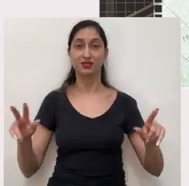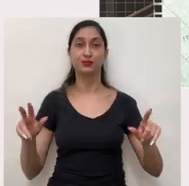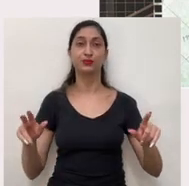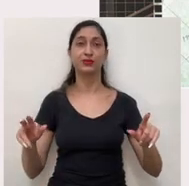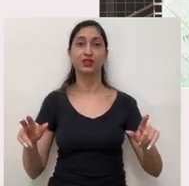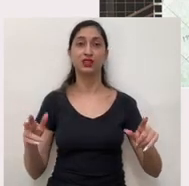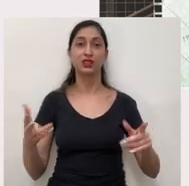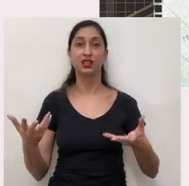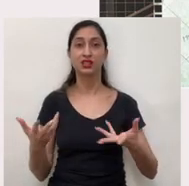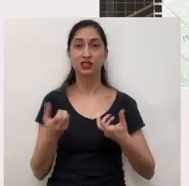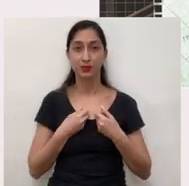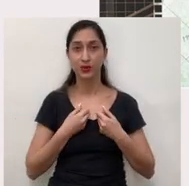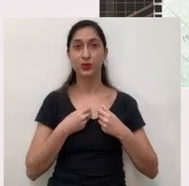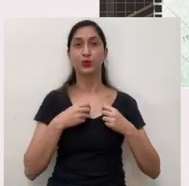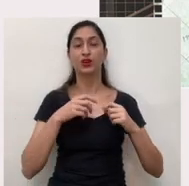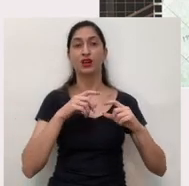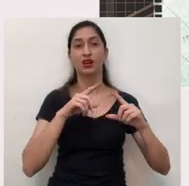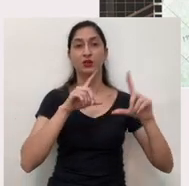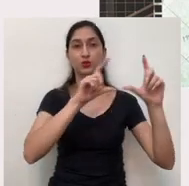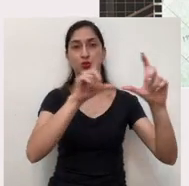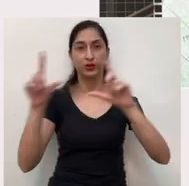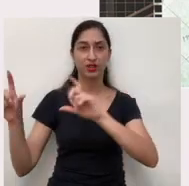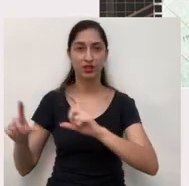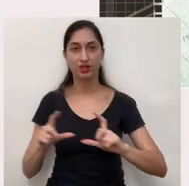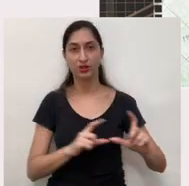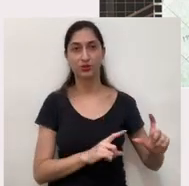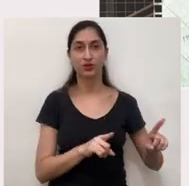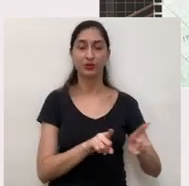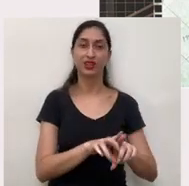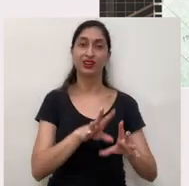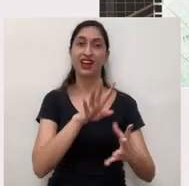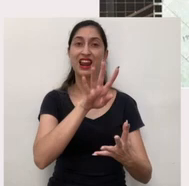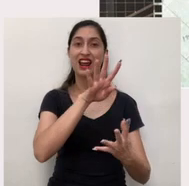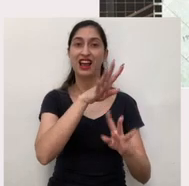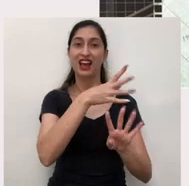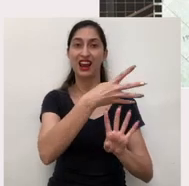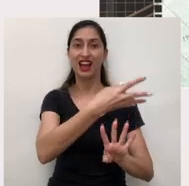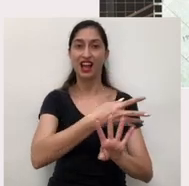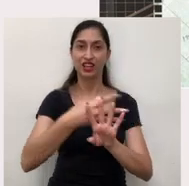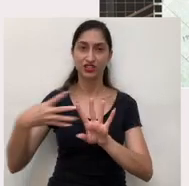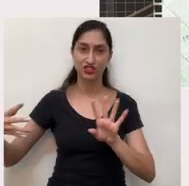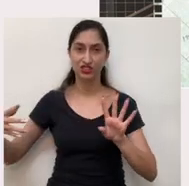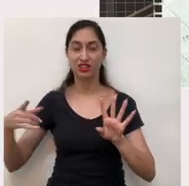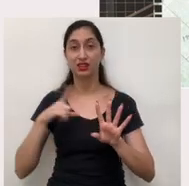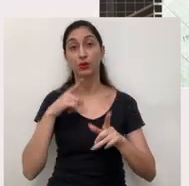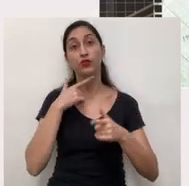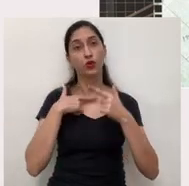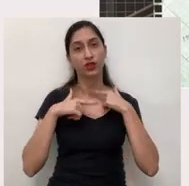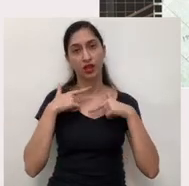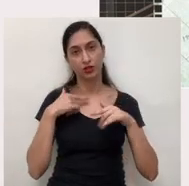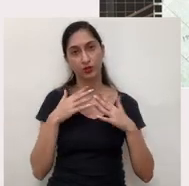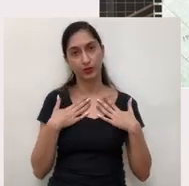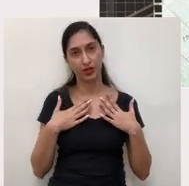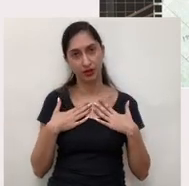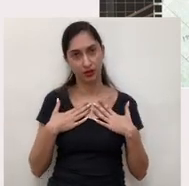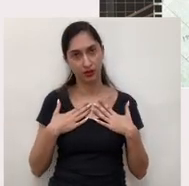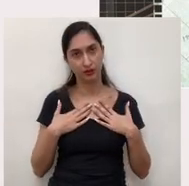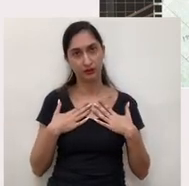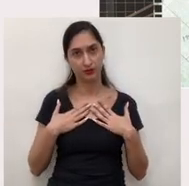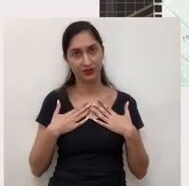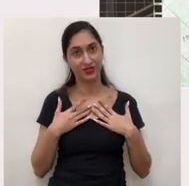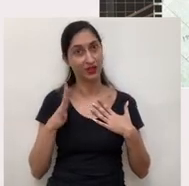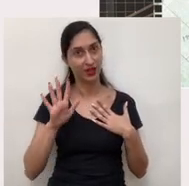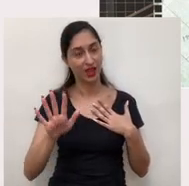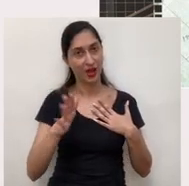né, azulejos e grades, né? E há aí um desejo meu, já vou concluir,